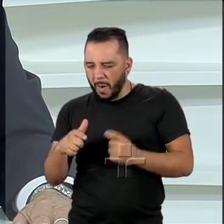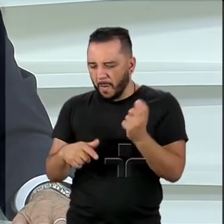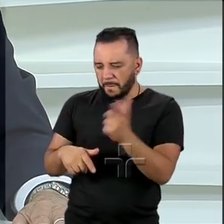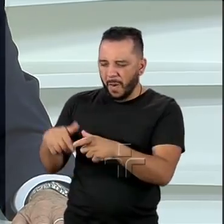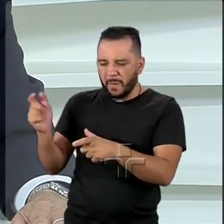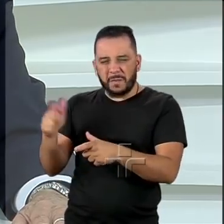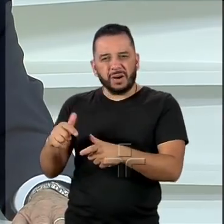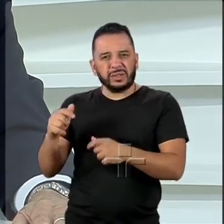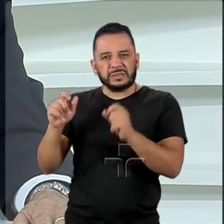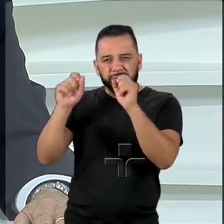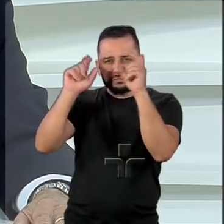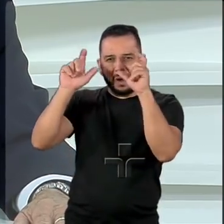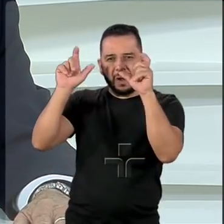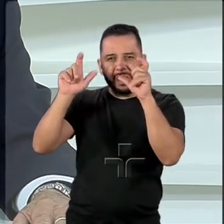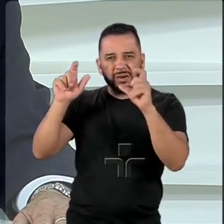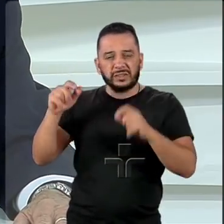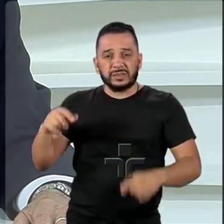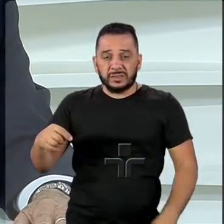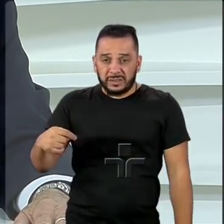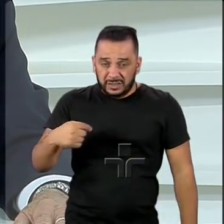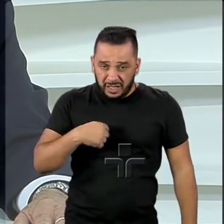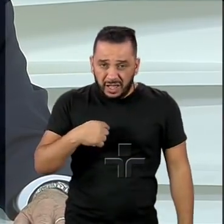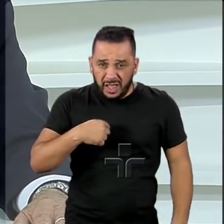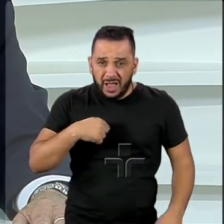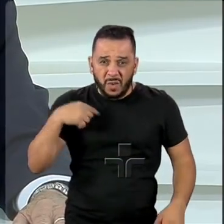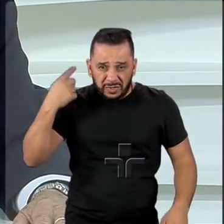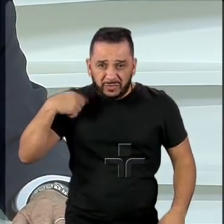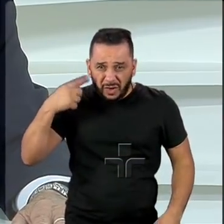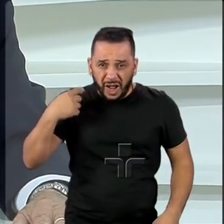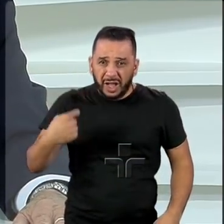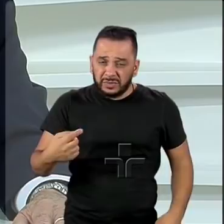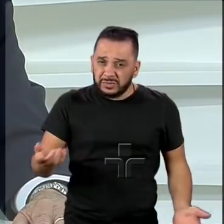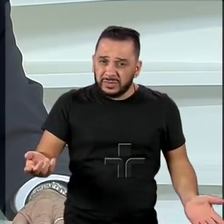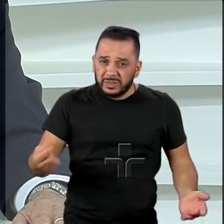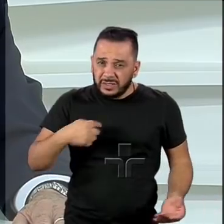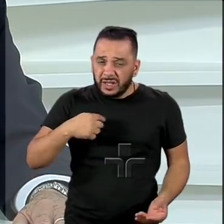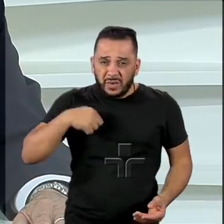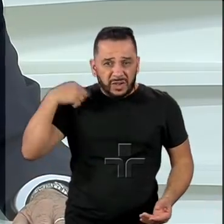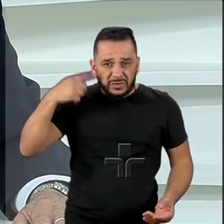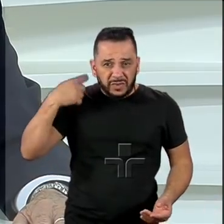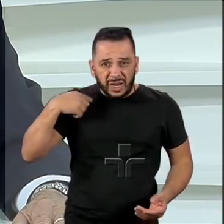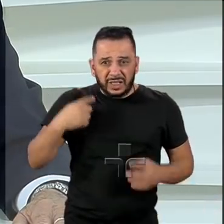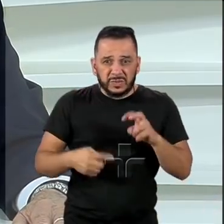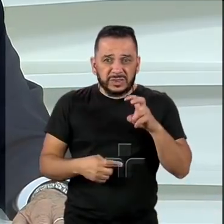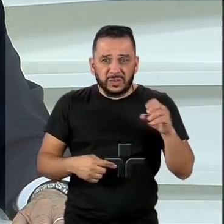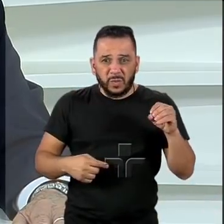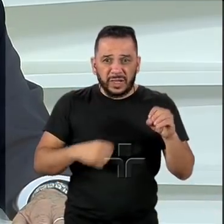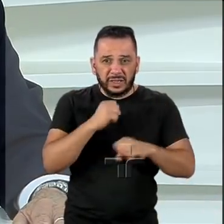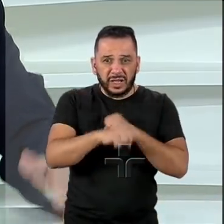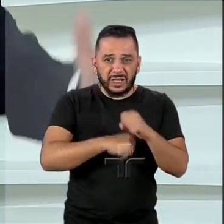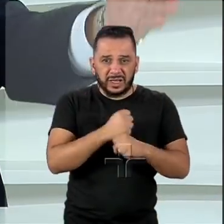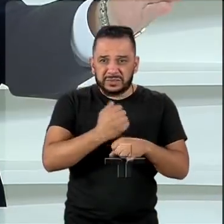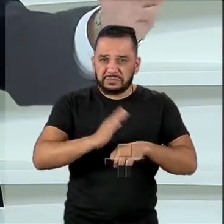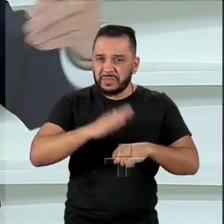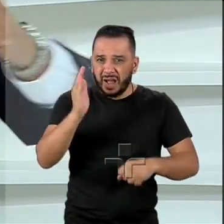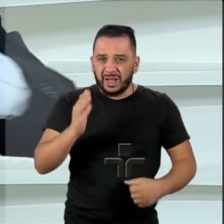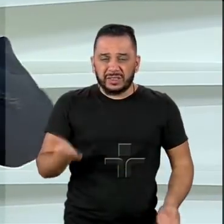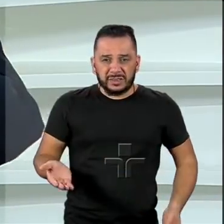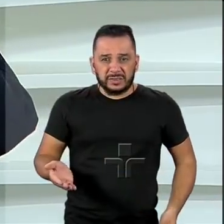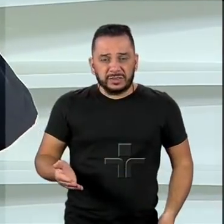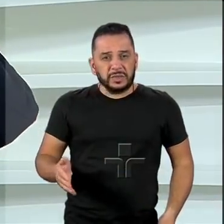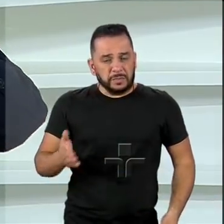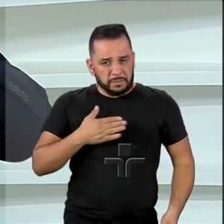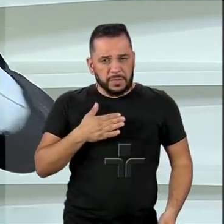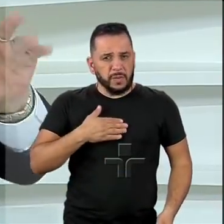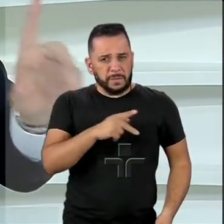de quem pertence à família forense, porque eu sou advogado, e advogado há mais de 50 anos. O meu presidente está